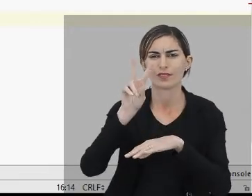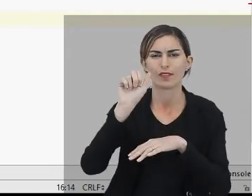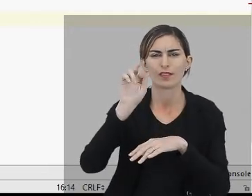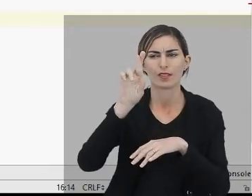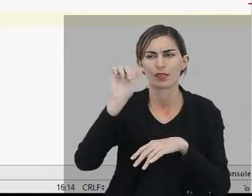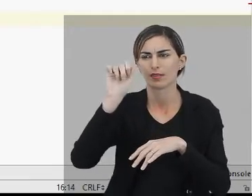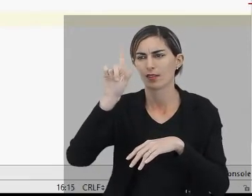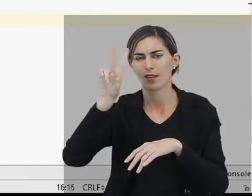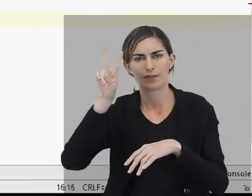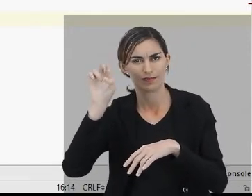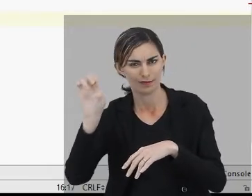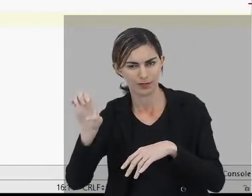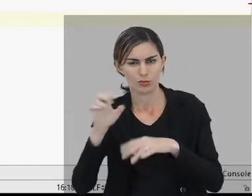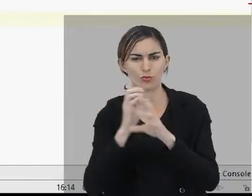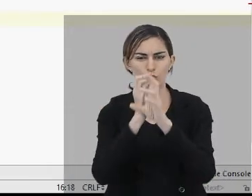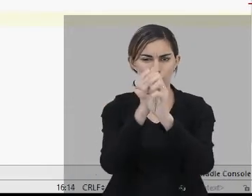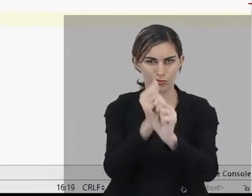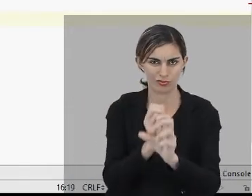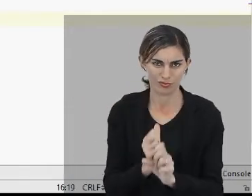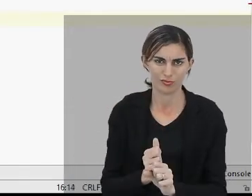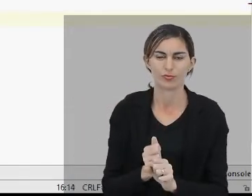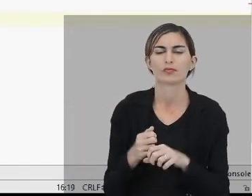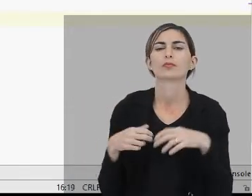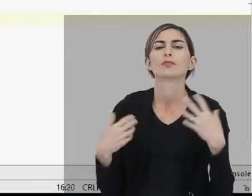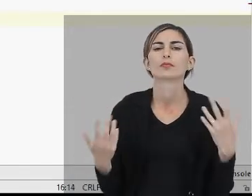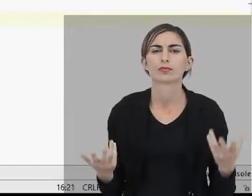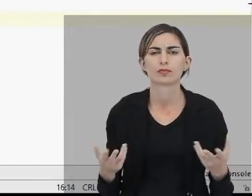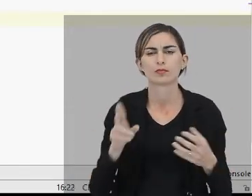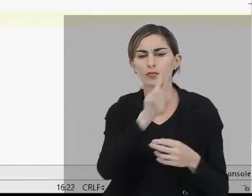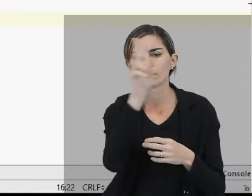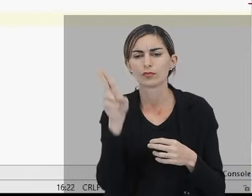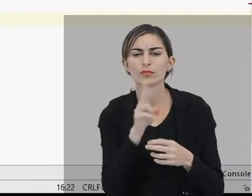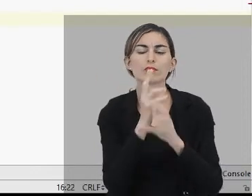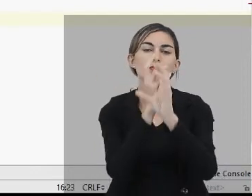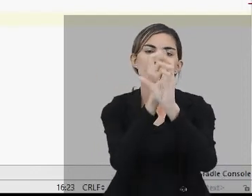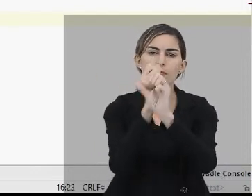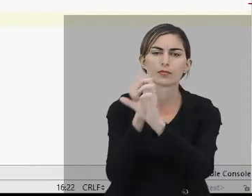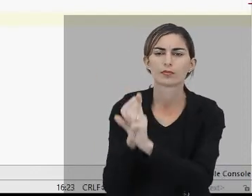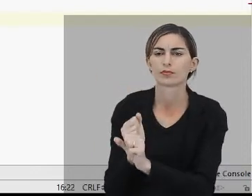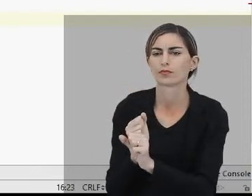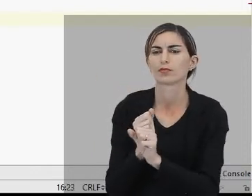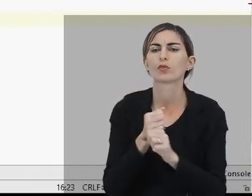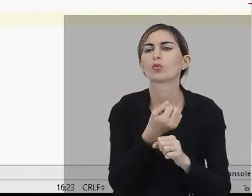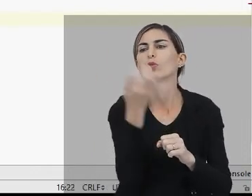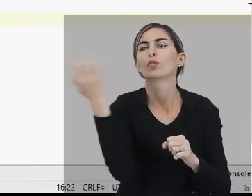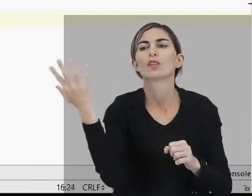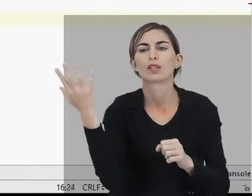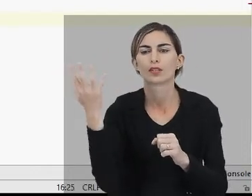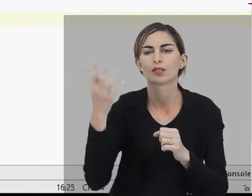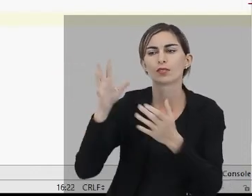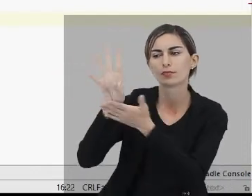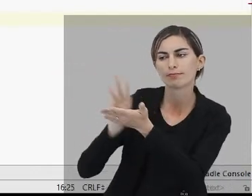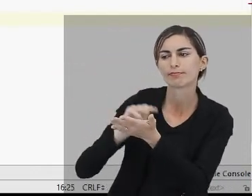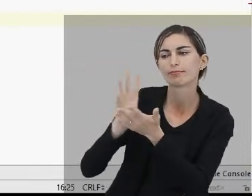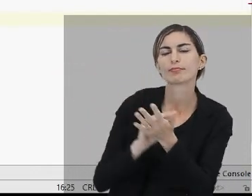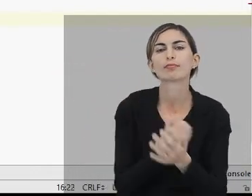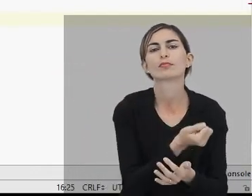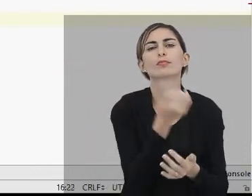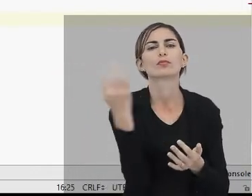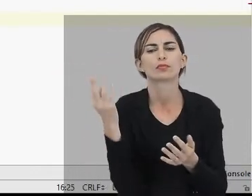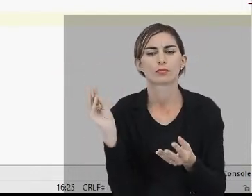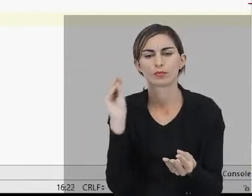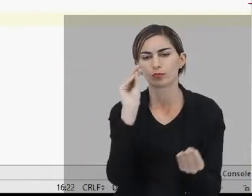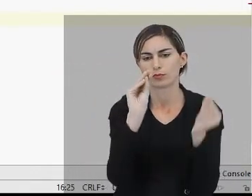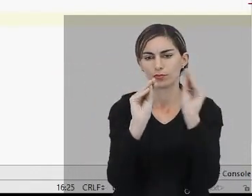variável contadora. Então, essa variável a gente vai usar para contabilizar a quantidade de repetições. Então, aqui eu